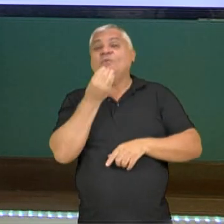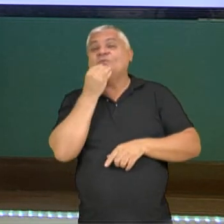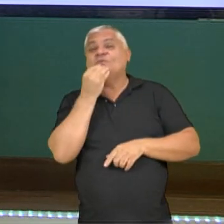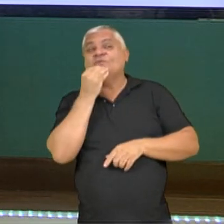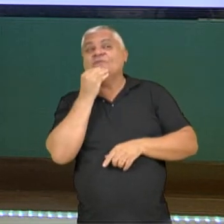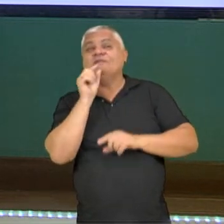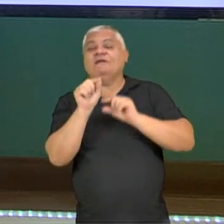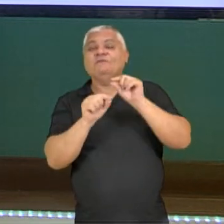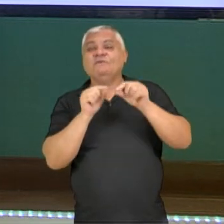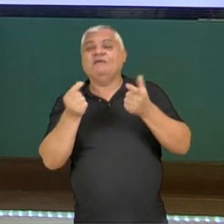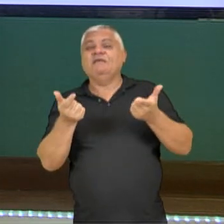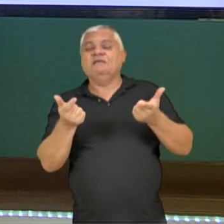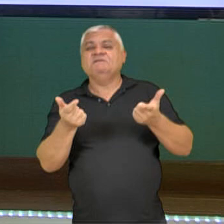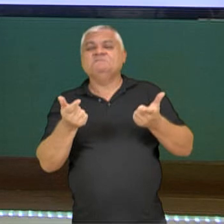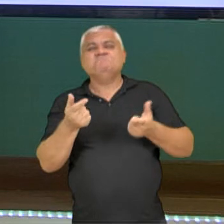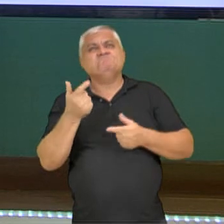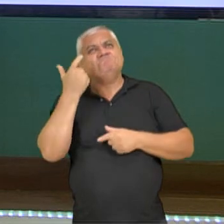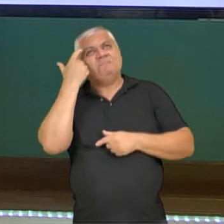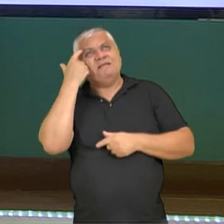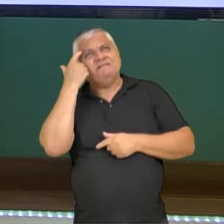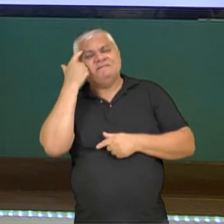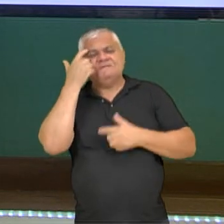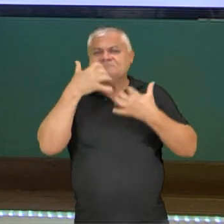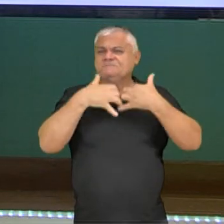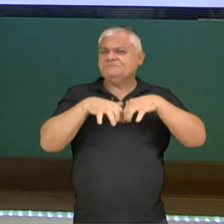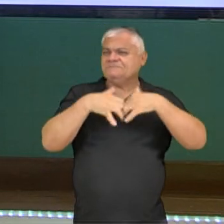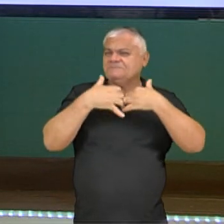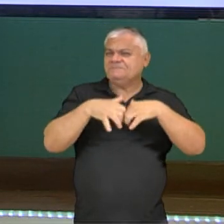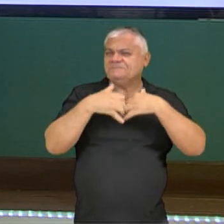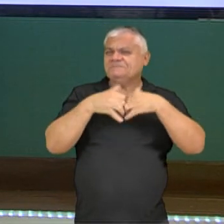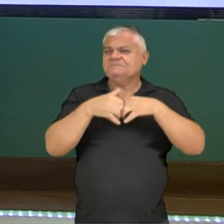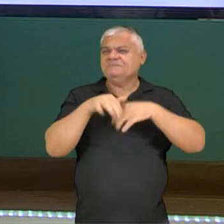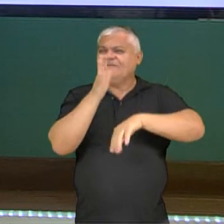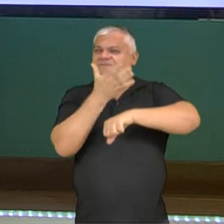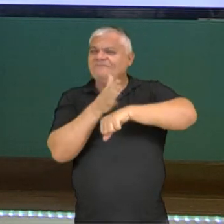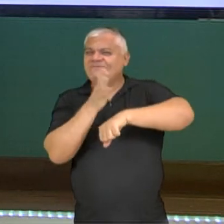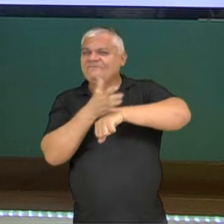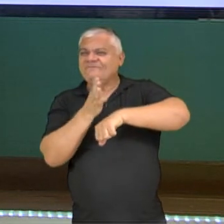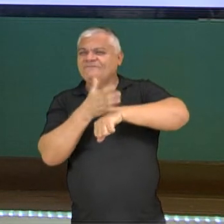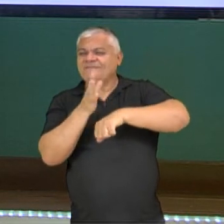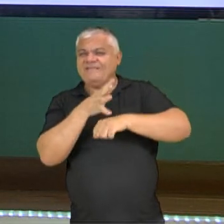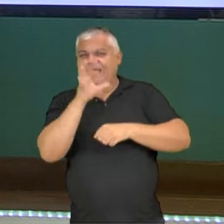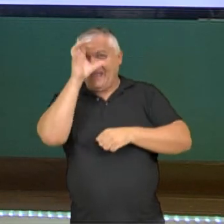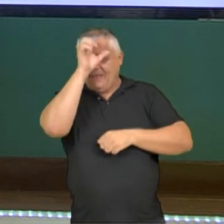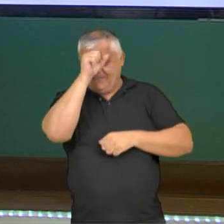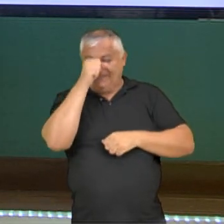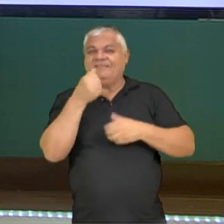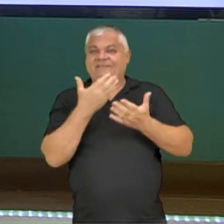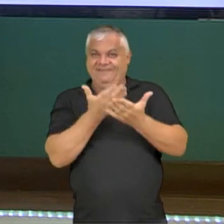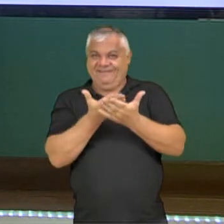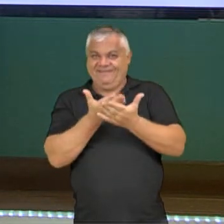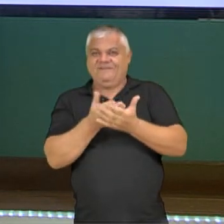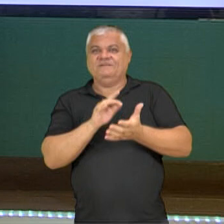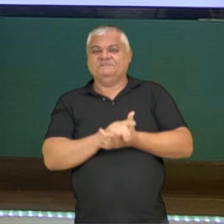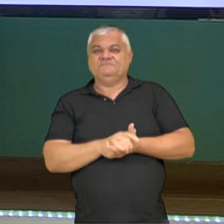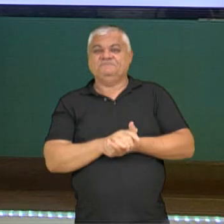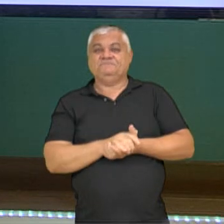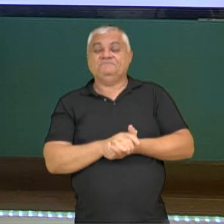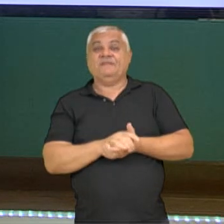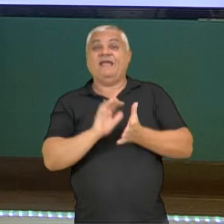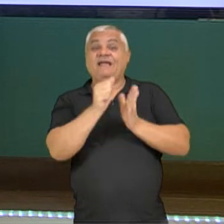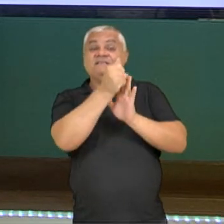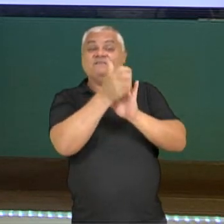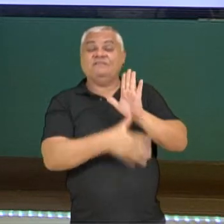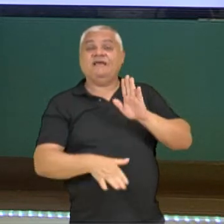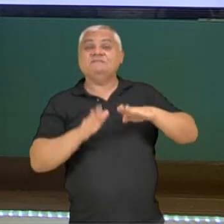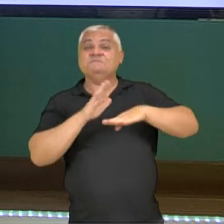de fixar ainda mais esses conhecimentos que nós trabalhamos no decorrer desta aula. É a atividade mão